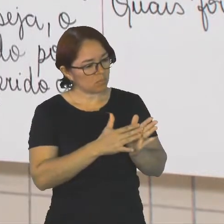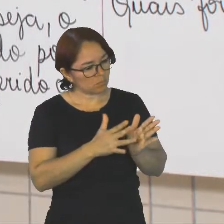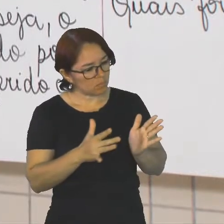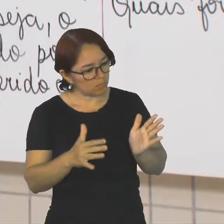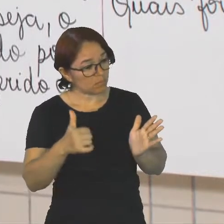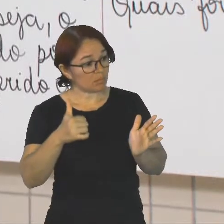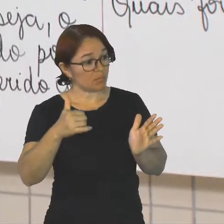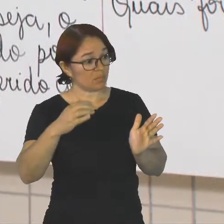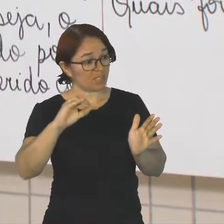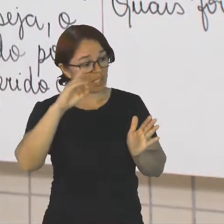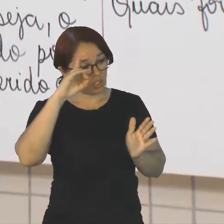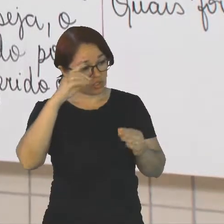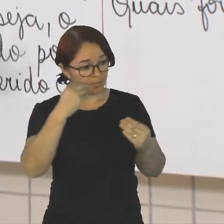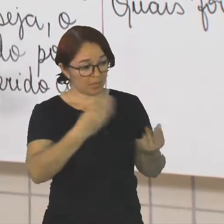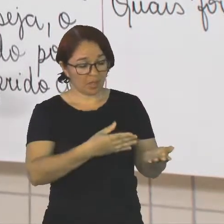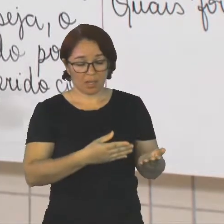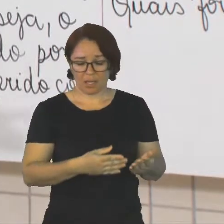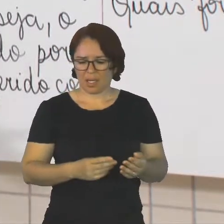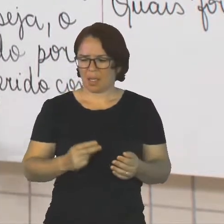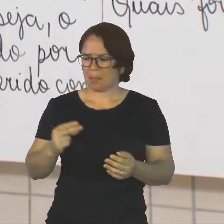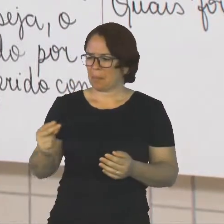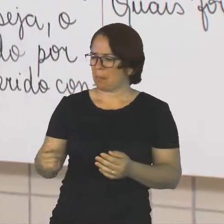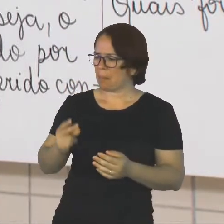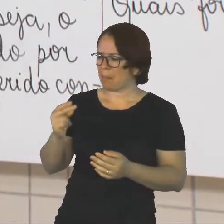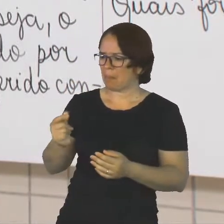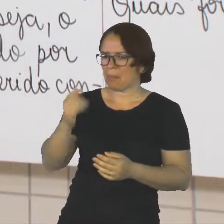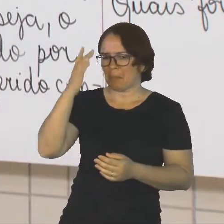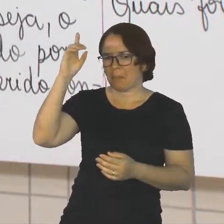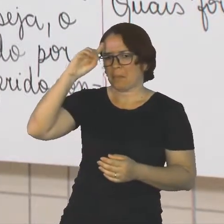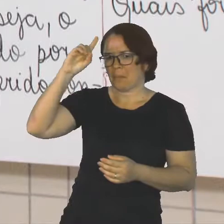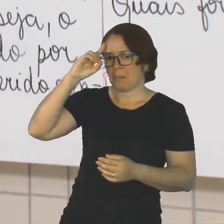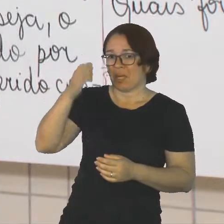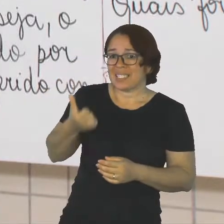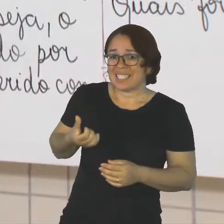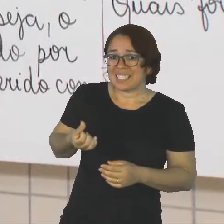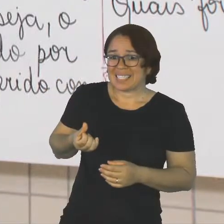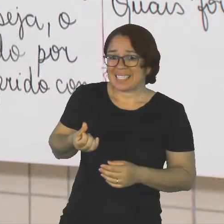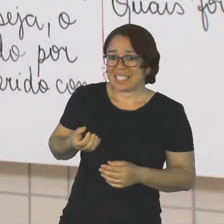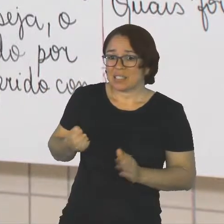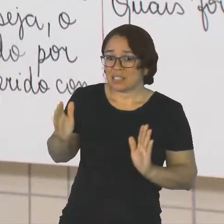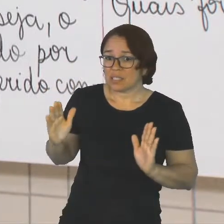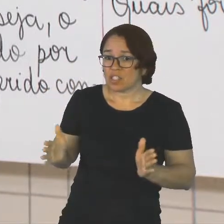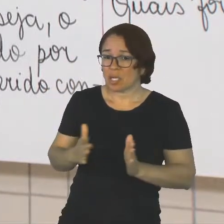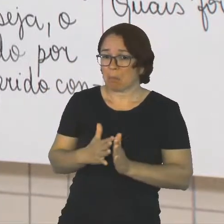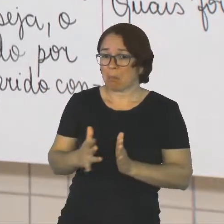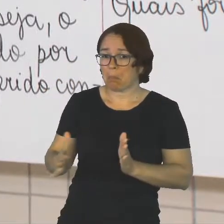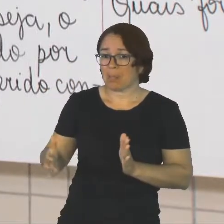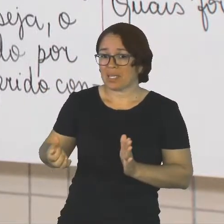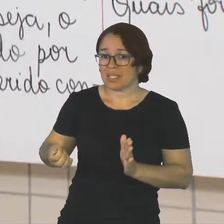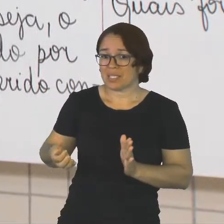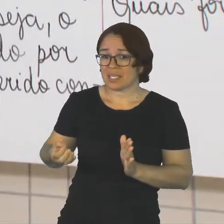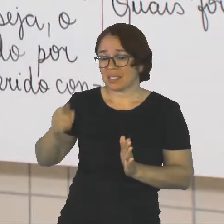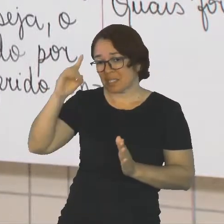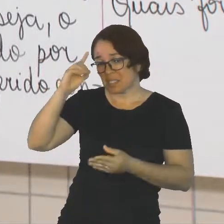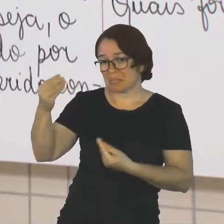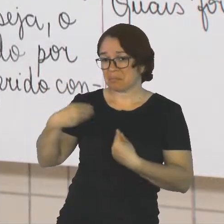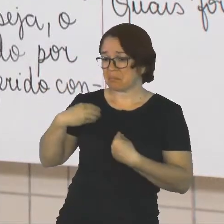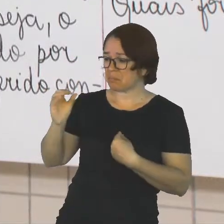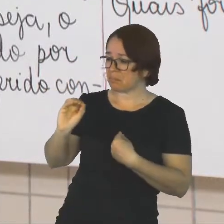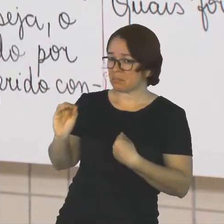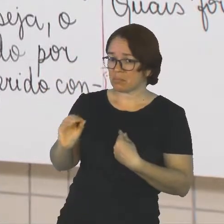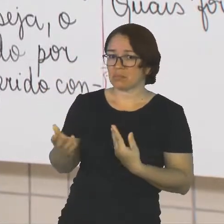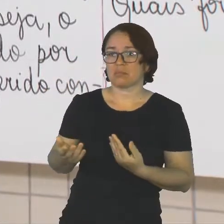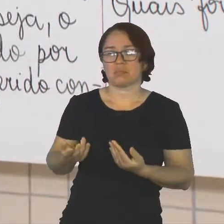úteis. E já se passaram 60 dias e ele ainda não recebeu a bicicleta. Então, essa carta